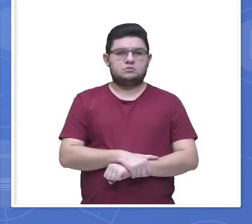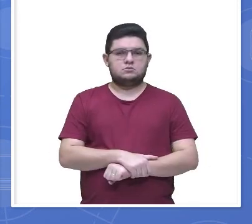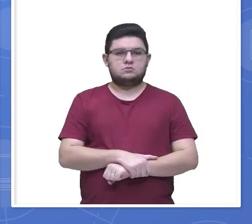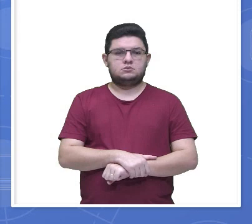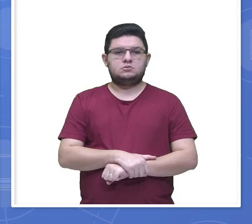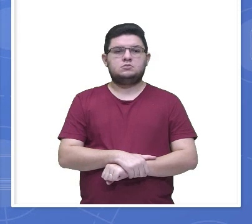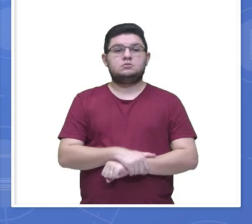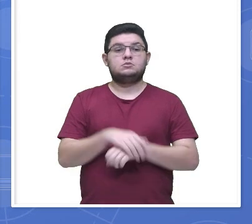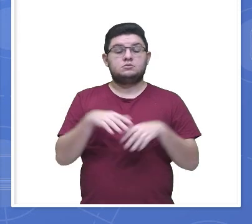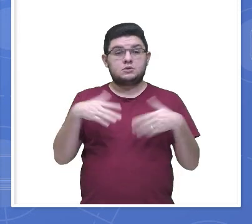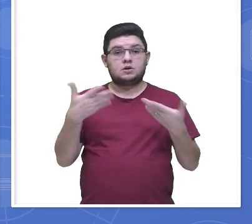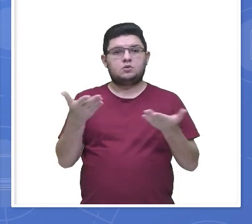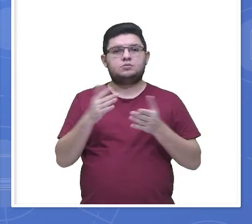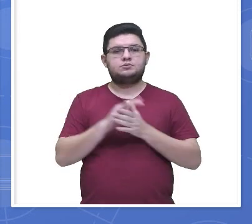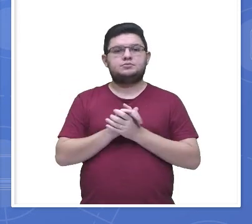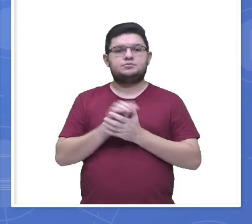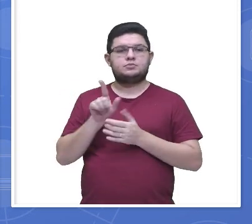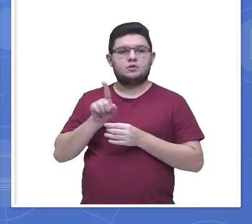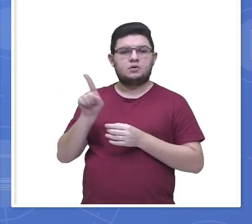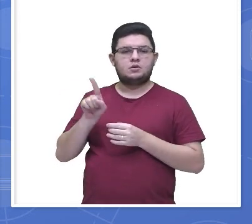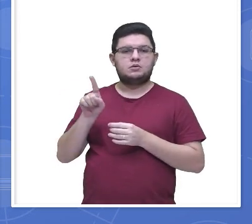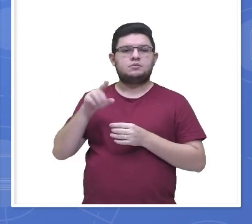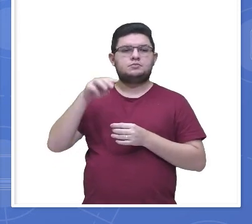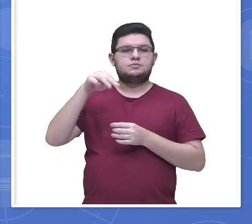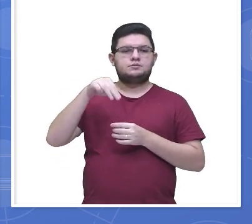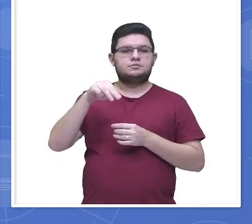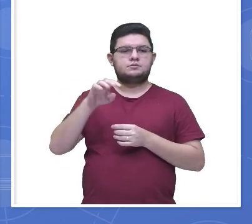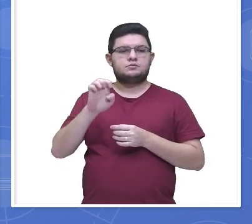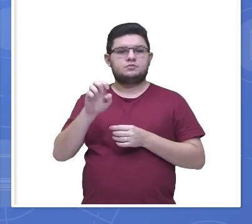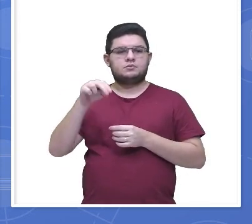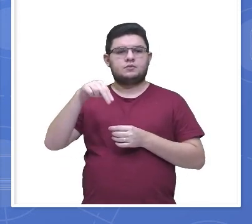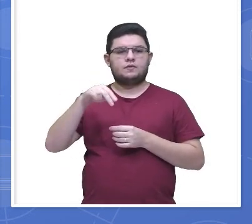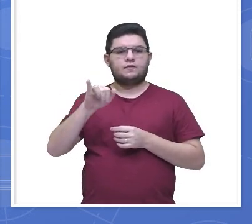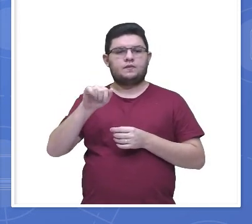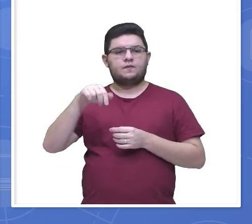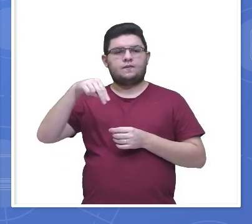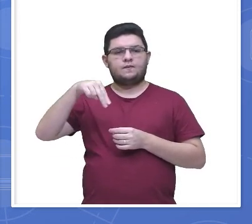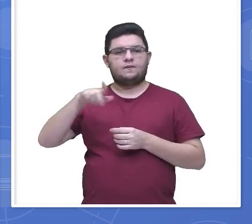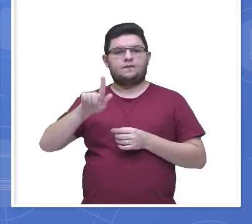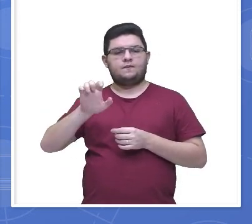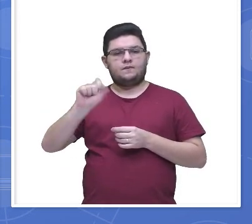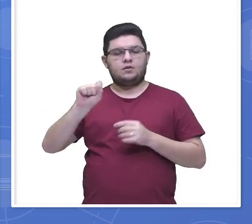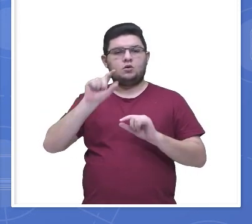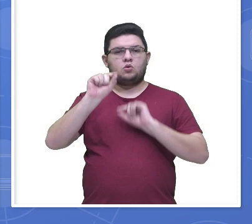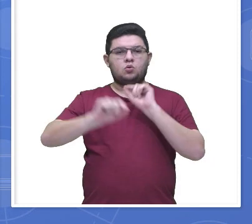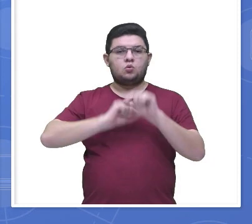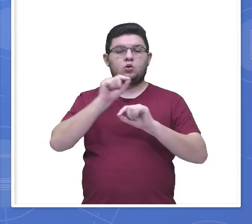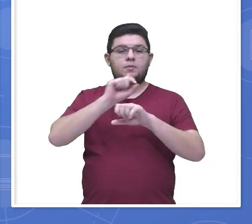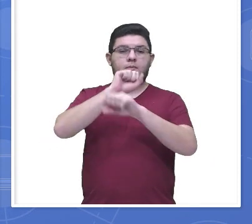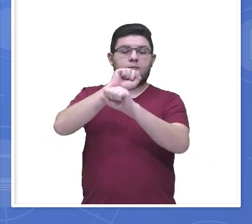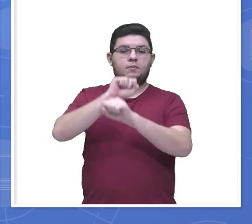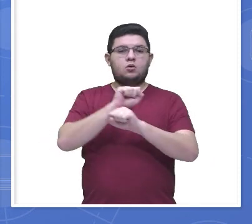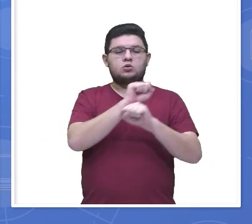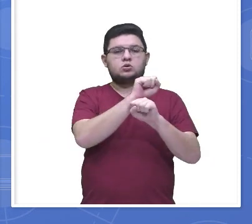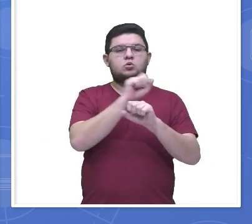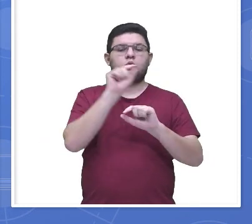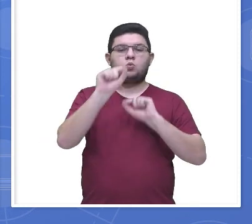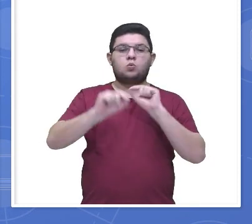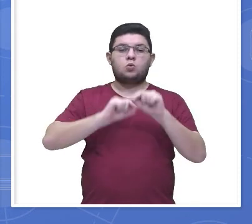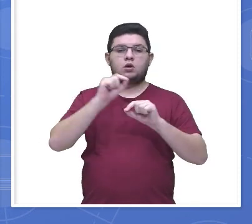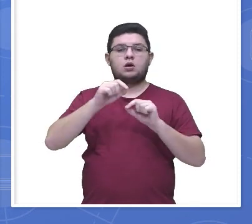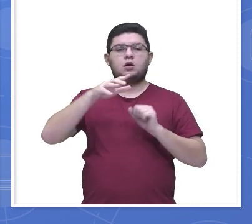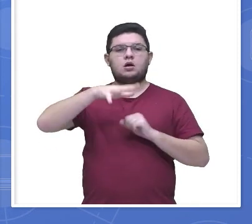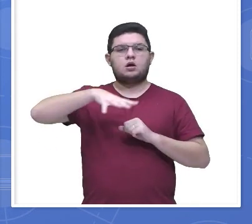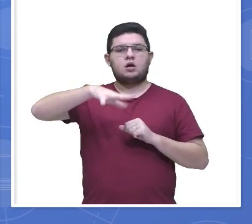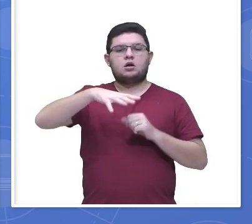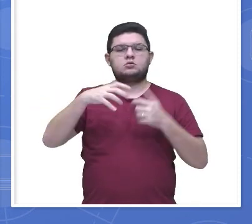As meninges, então, elas são essas membranas que vão proteger o nosso sistema Na verdade, o nosso encéfalo, né? Porque como